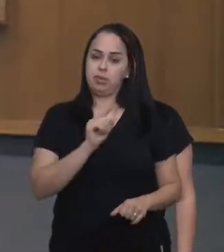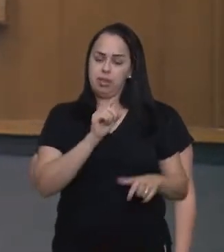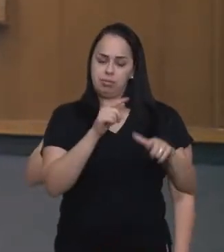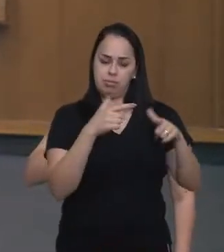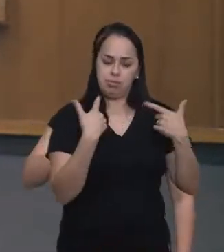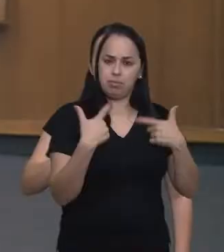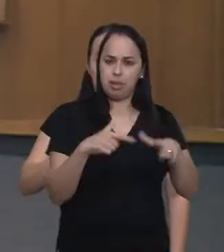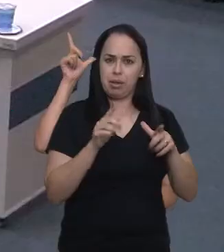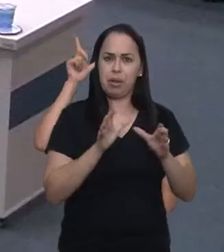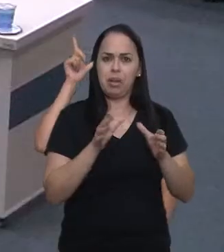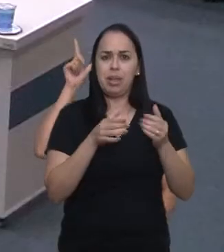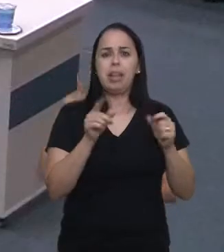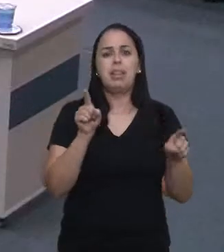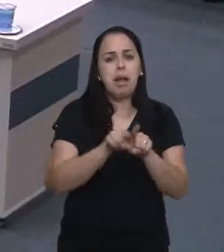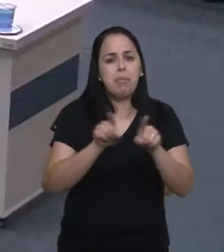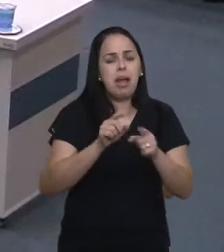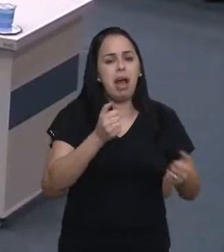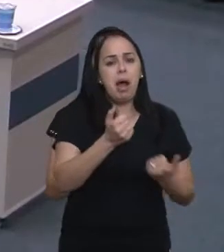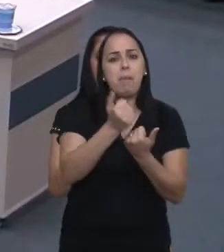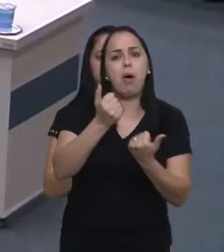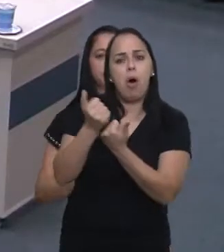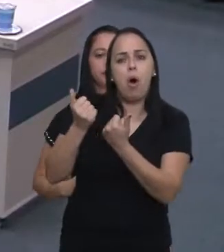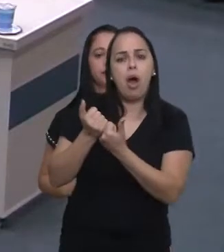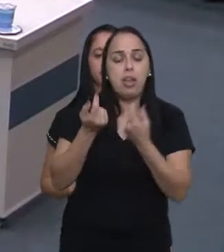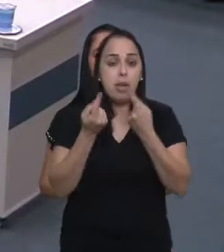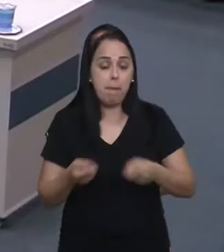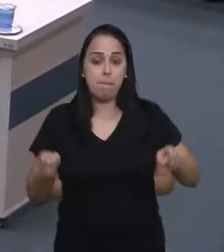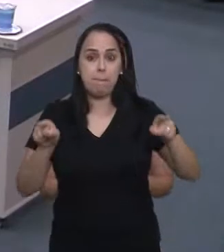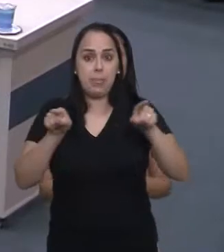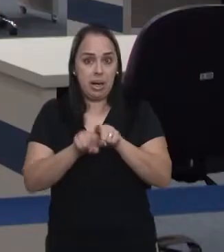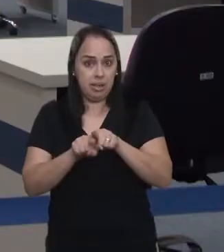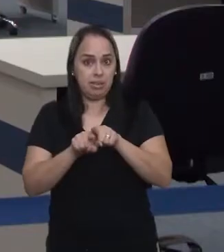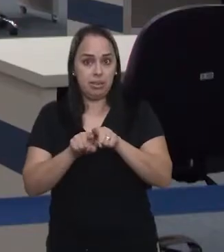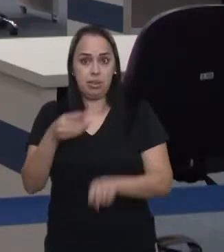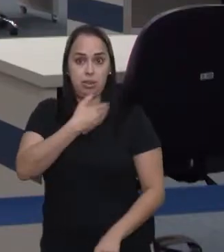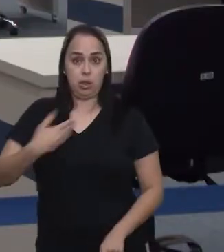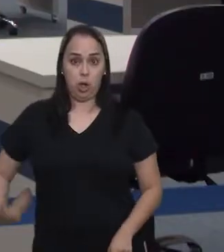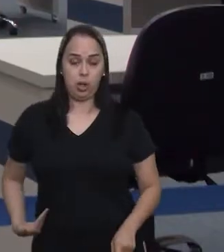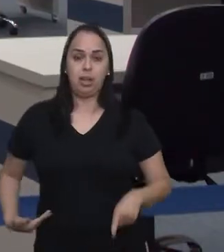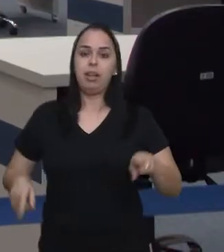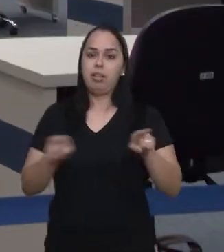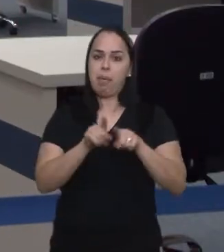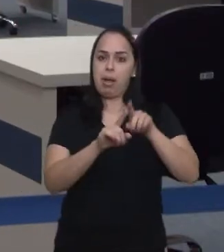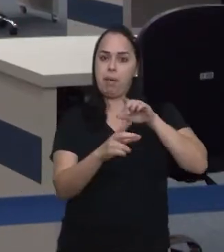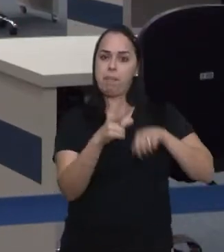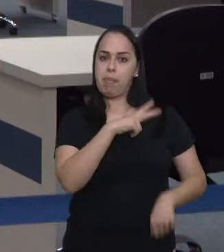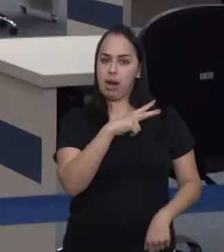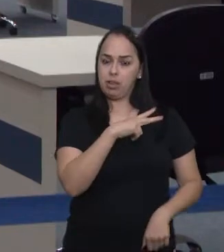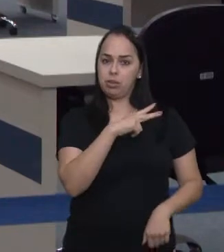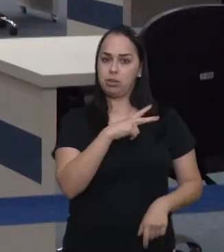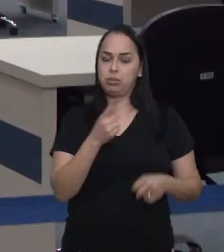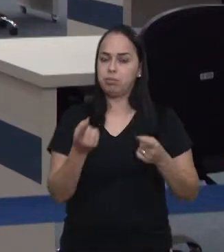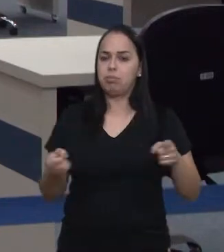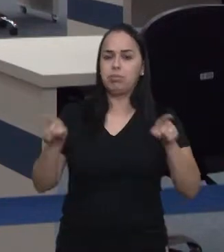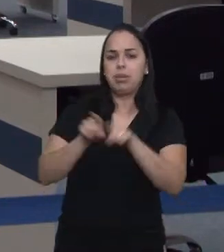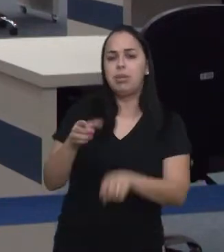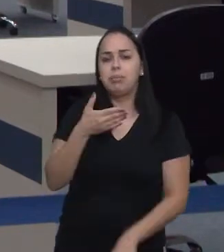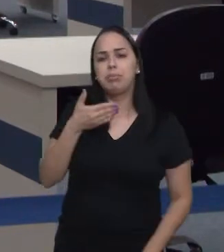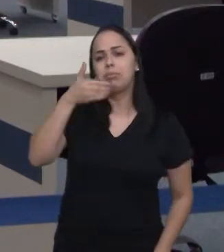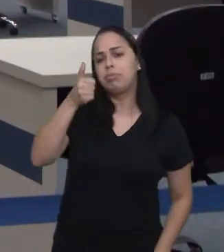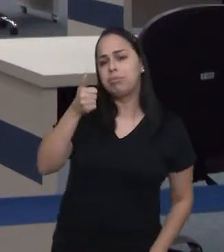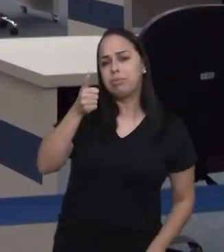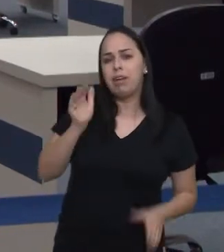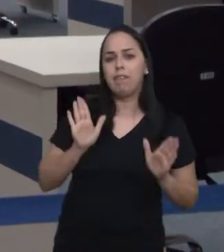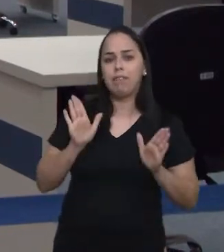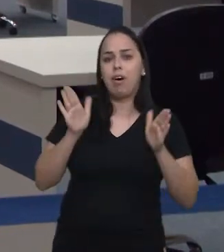do grupo de trabalho é apoiar medidas que busquem parcerias entre os poderes público e privado para melhorar